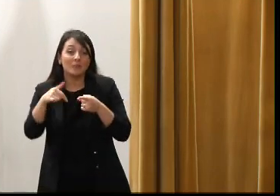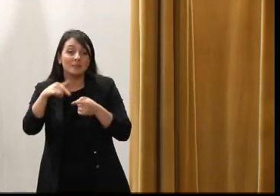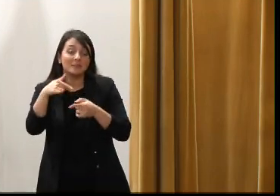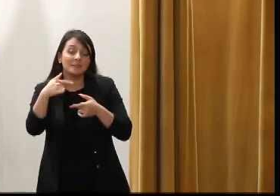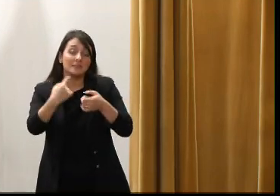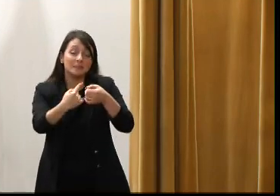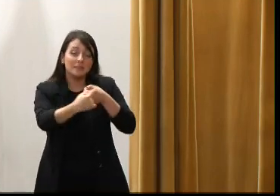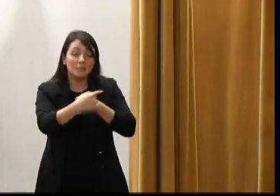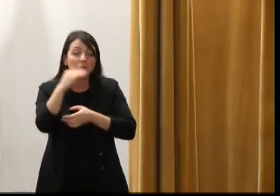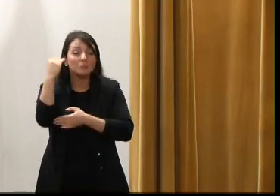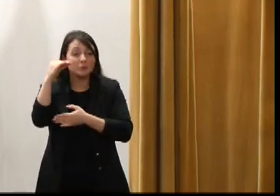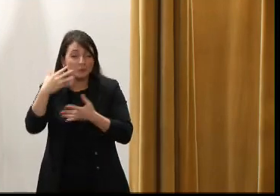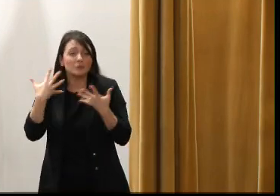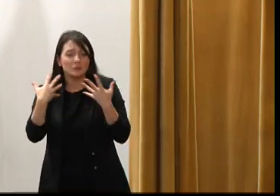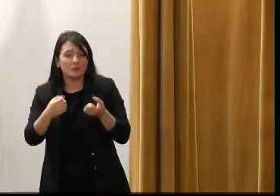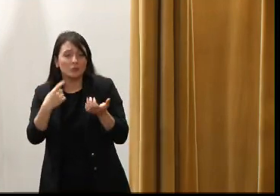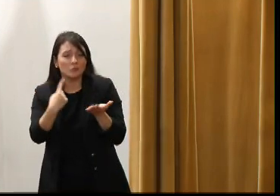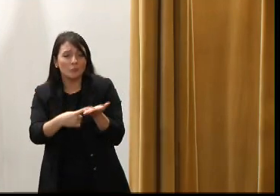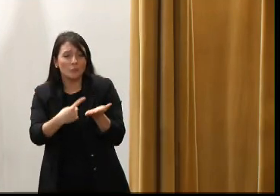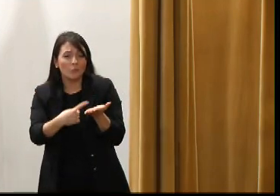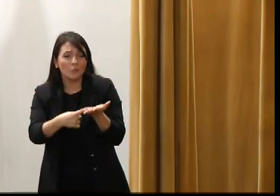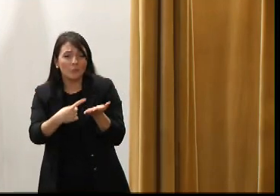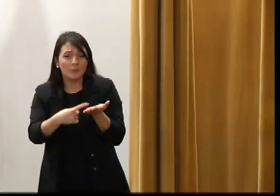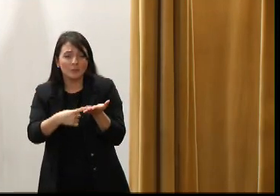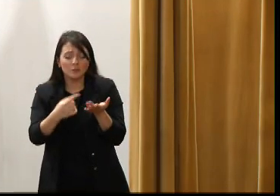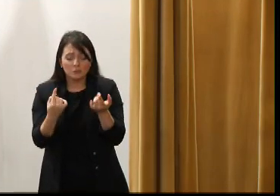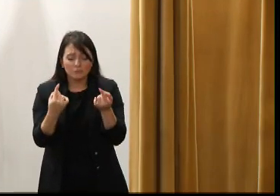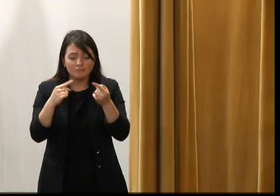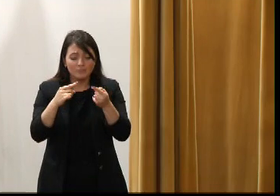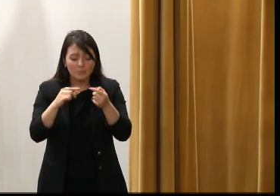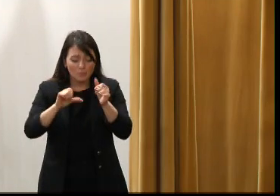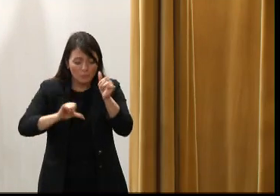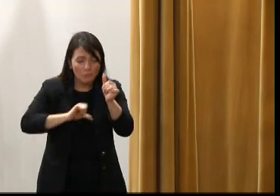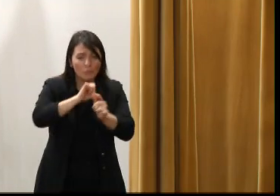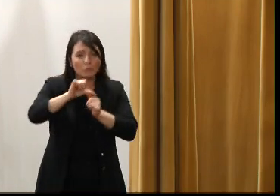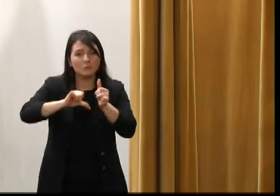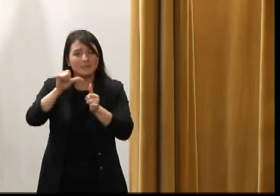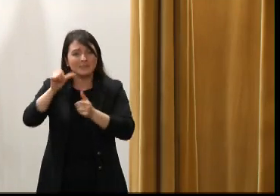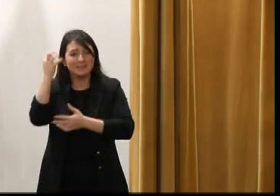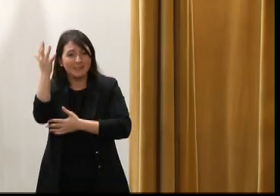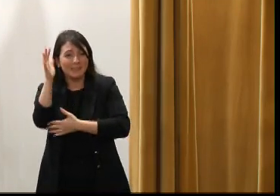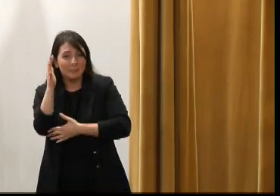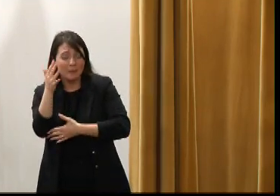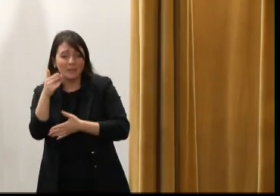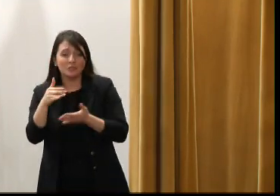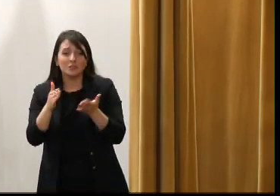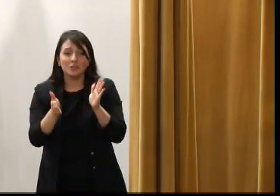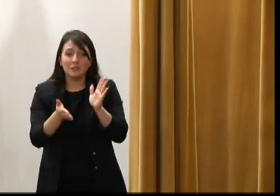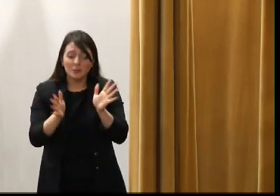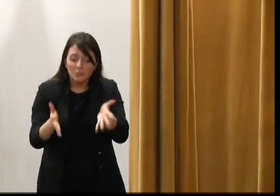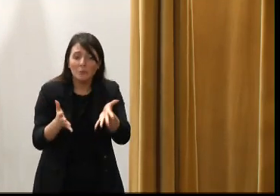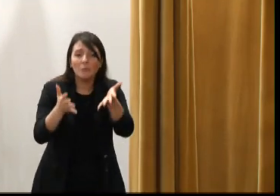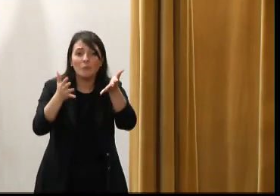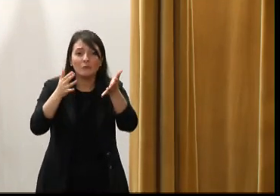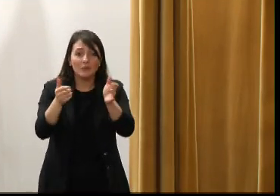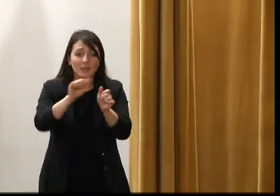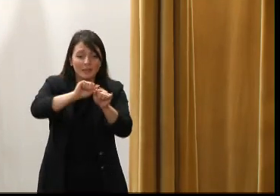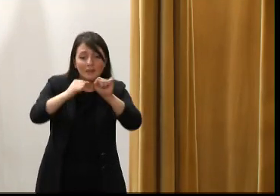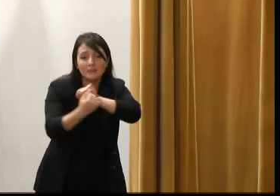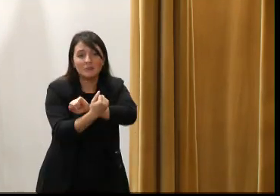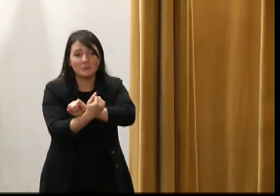já assumiu o compromisso de enfrentar as mudanças climáticas e promover a adaptação necessária, temos de evoluir